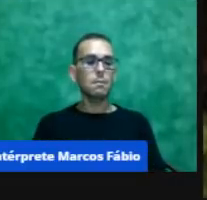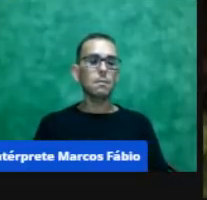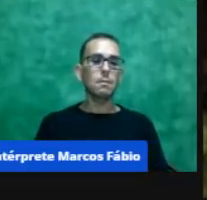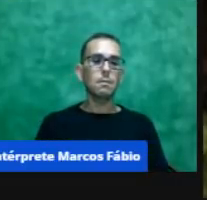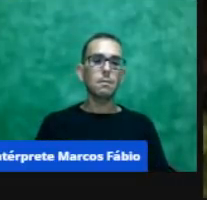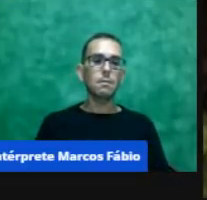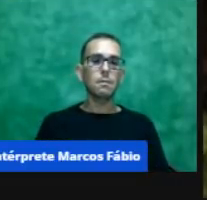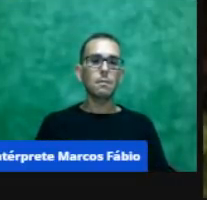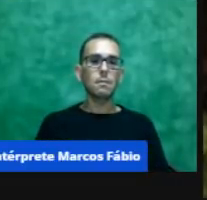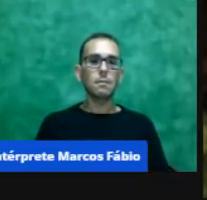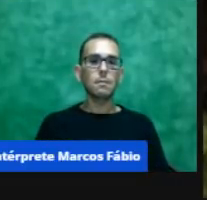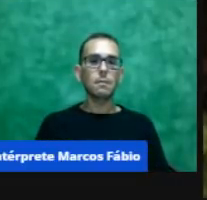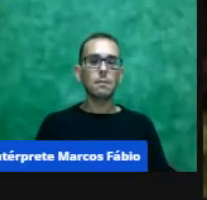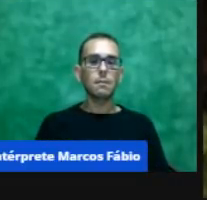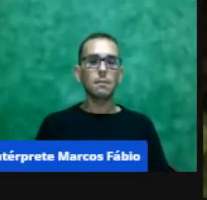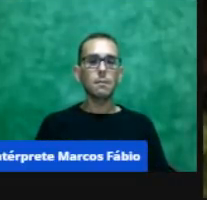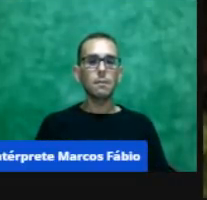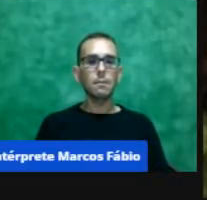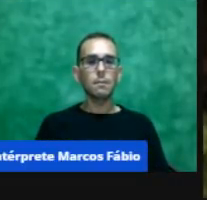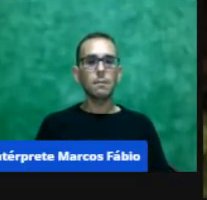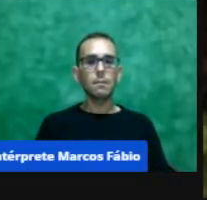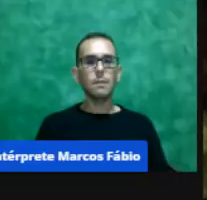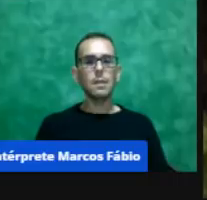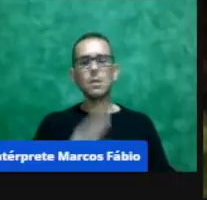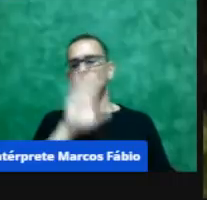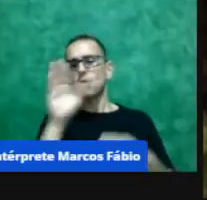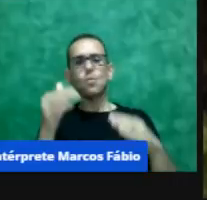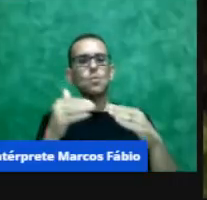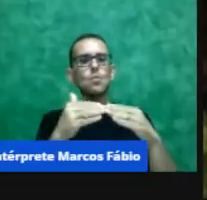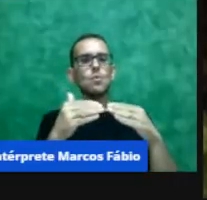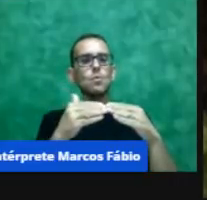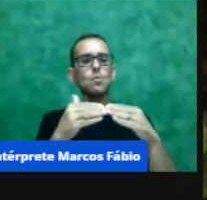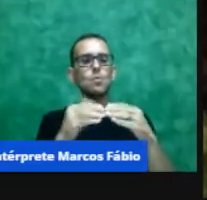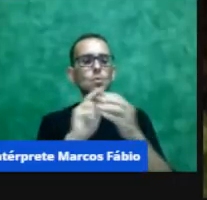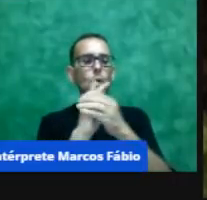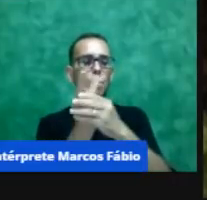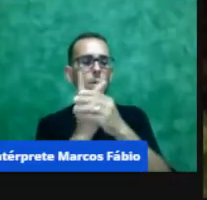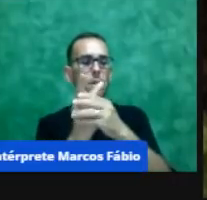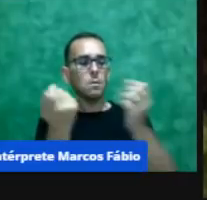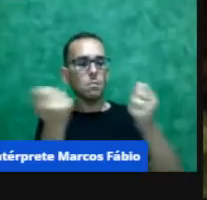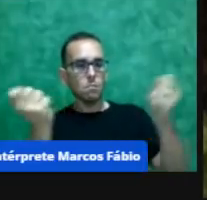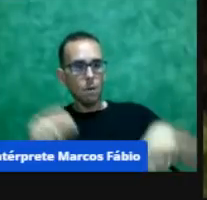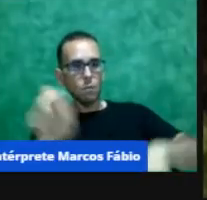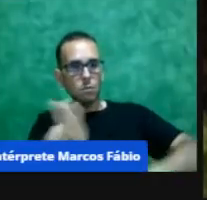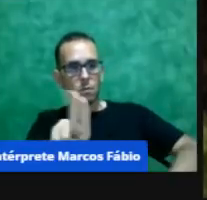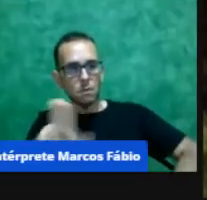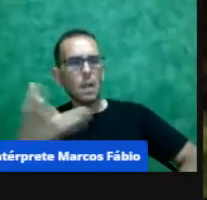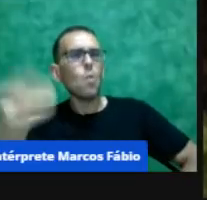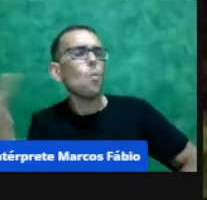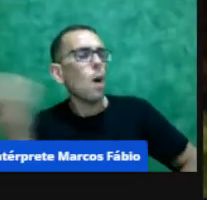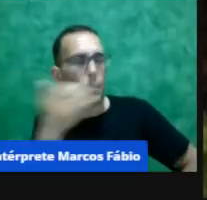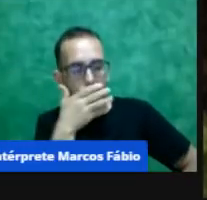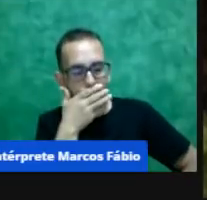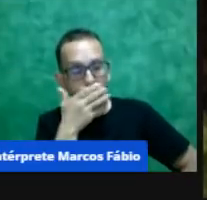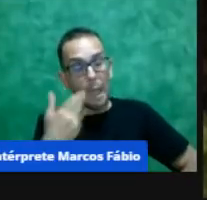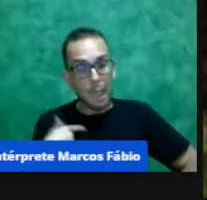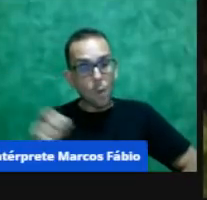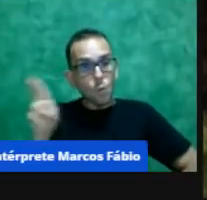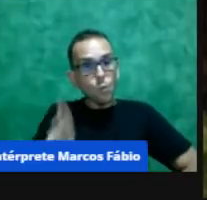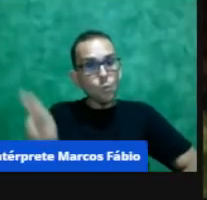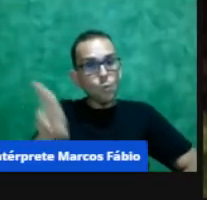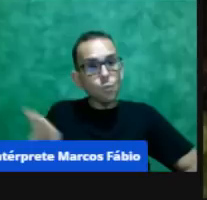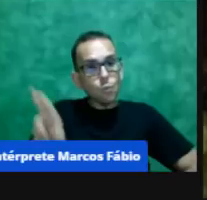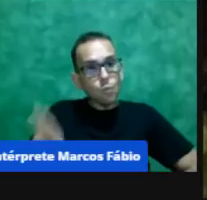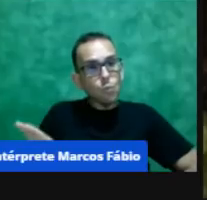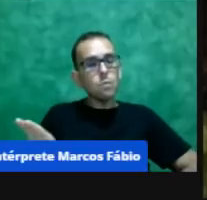relatório. E com relação aos aplicativos que eu utilizo, né? Eu utilizo